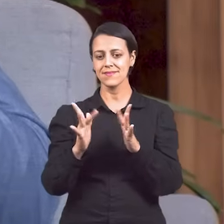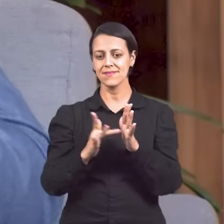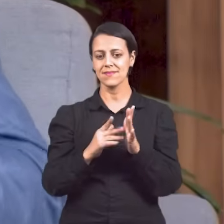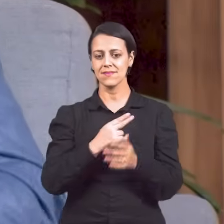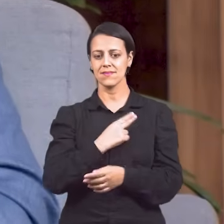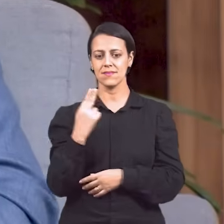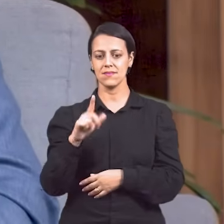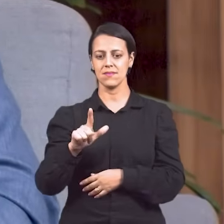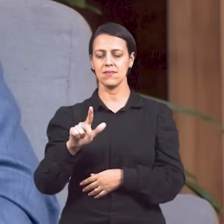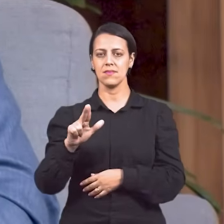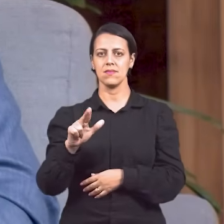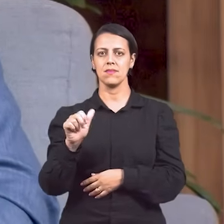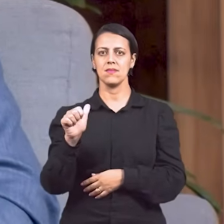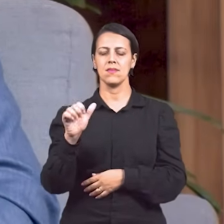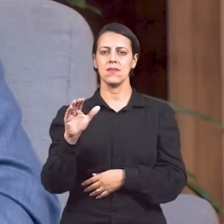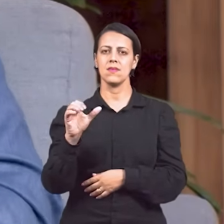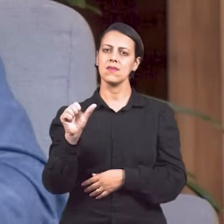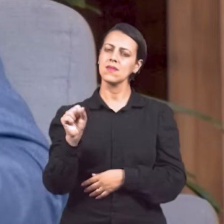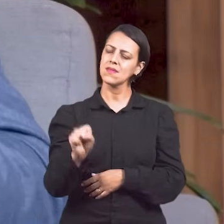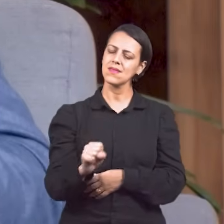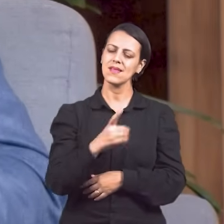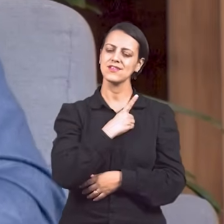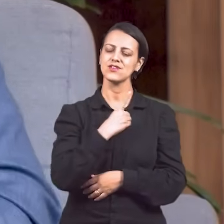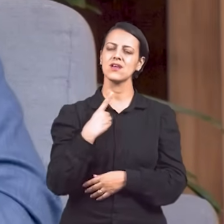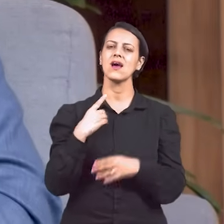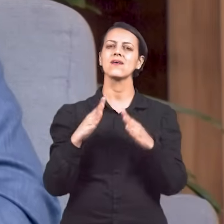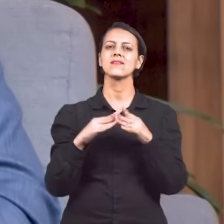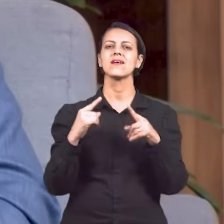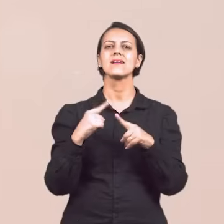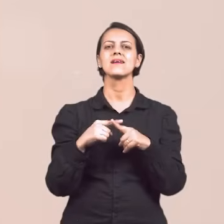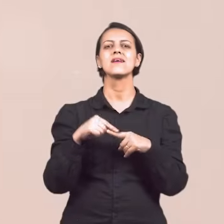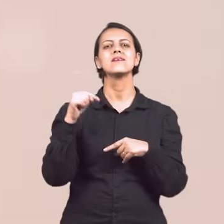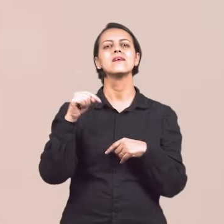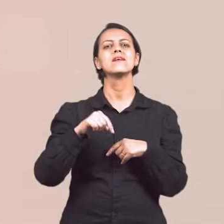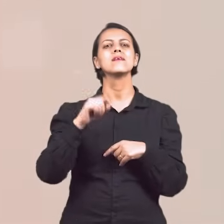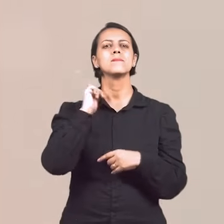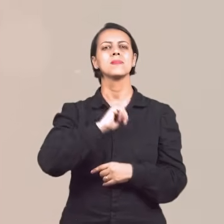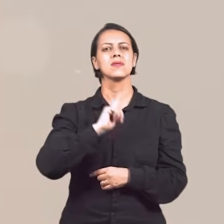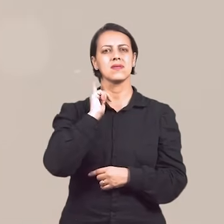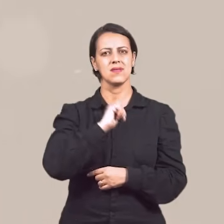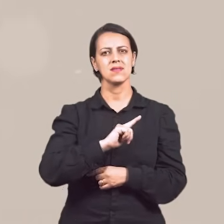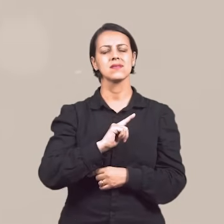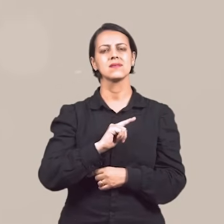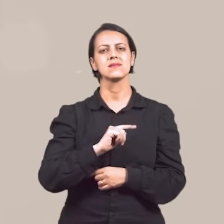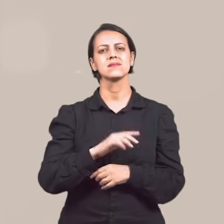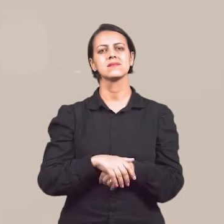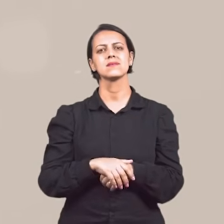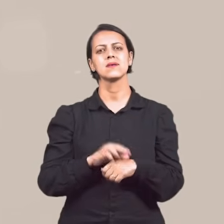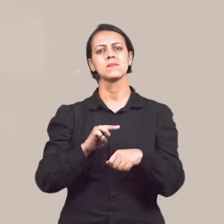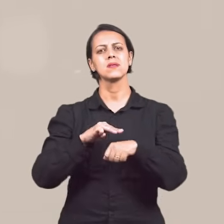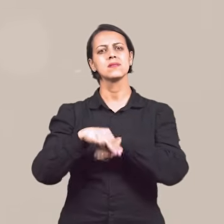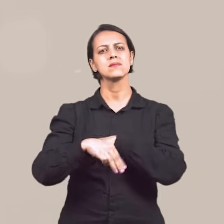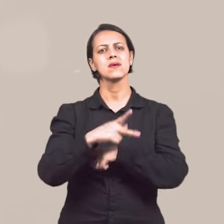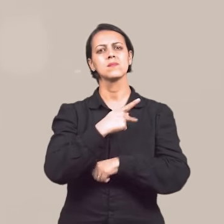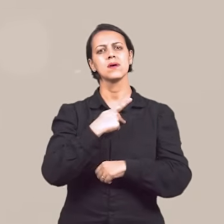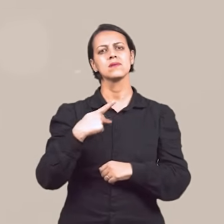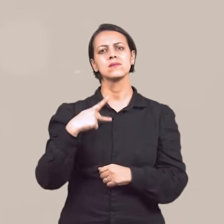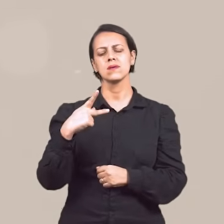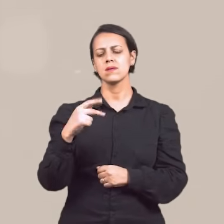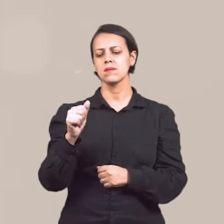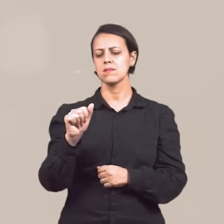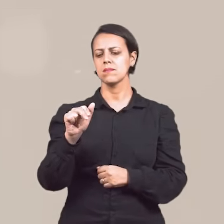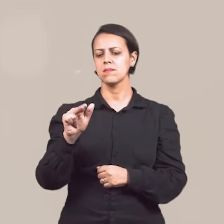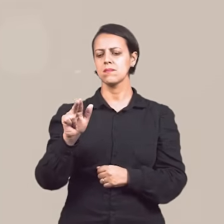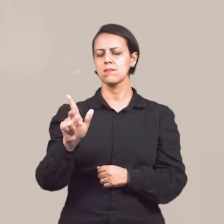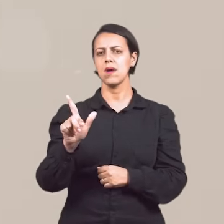vamos ver aqui os nossos irmãos contando aqui a experiência. Olá, irmãos, a paz do Senhor Jesus. Meu nome é Lucas,